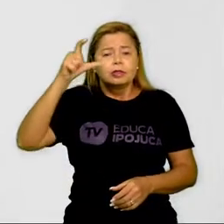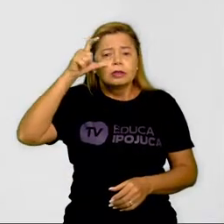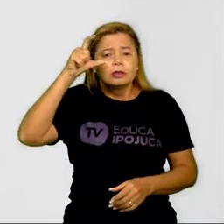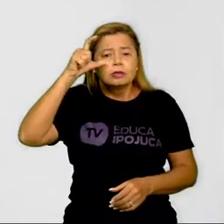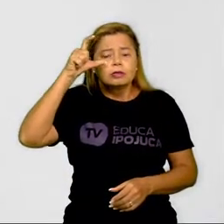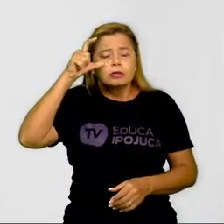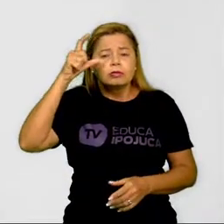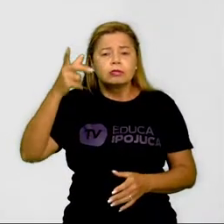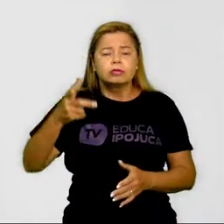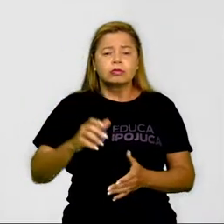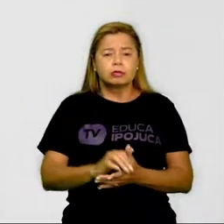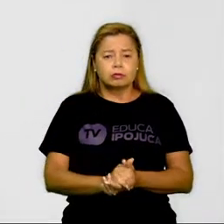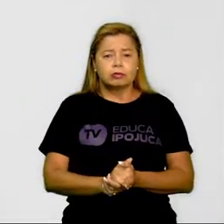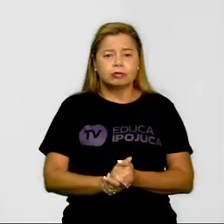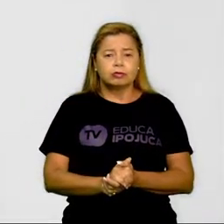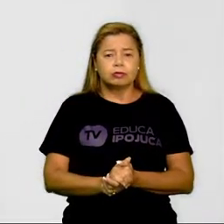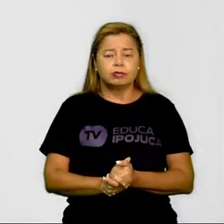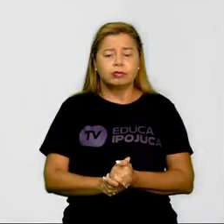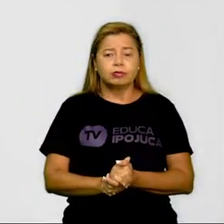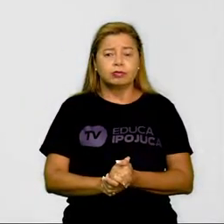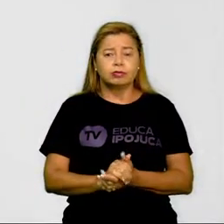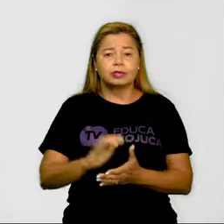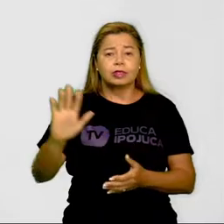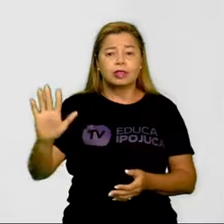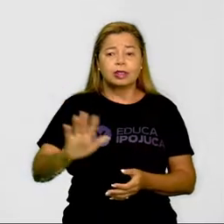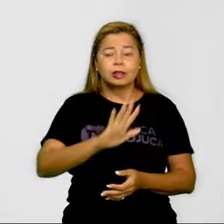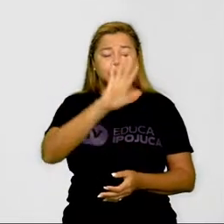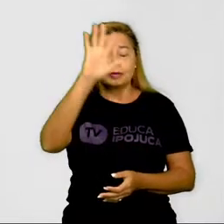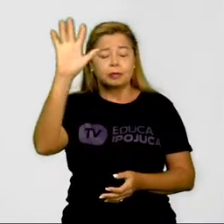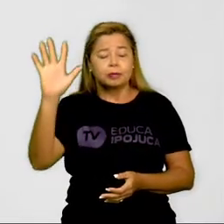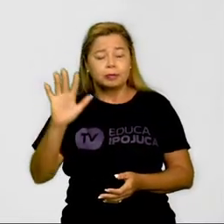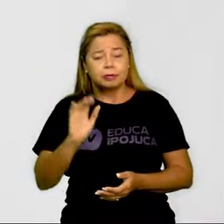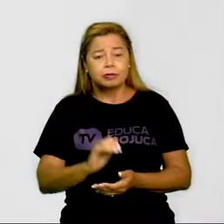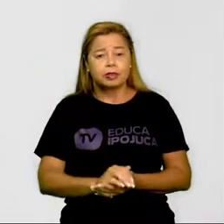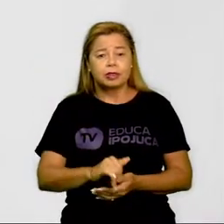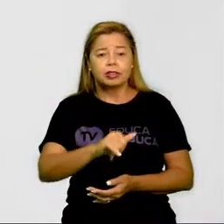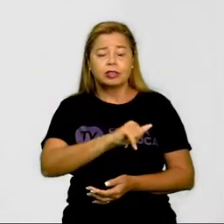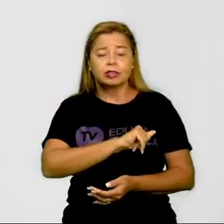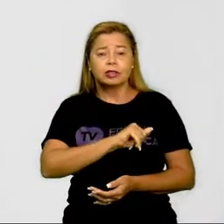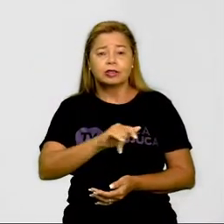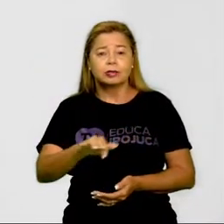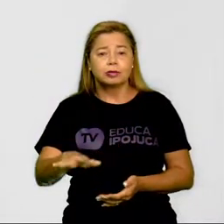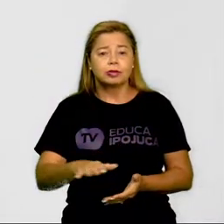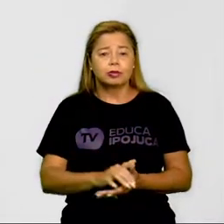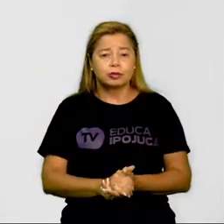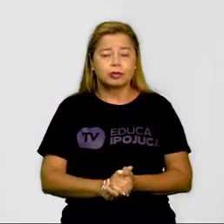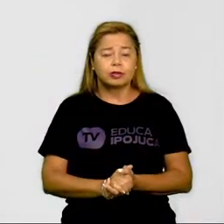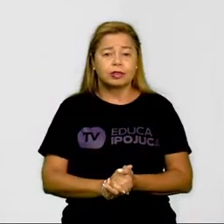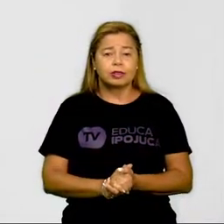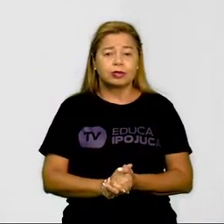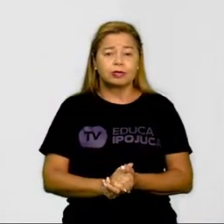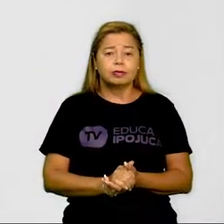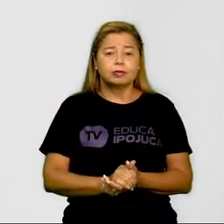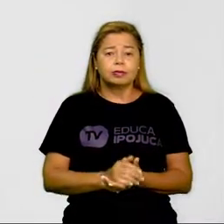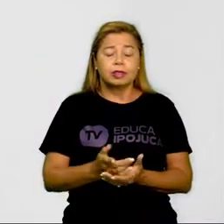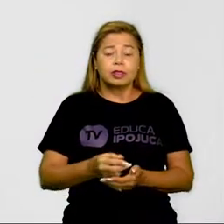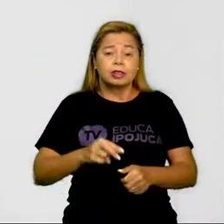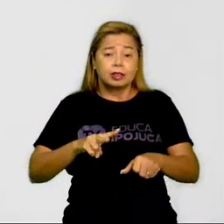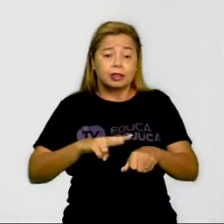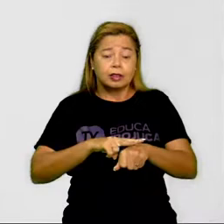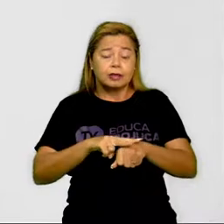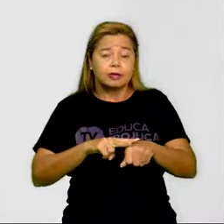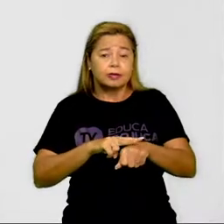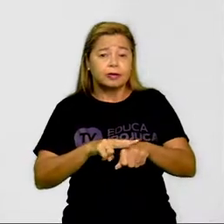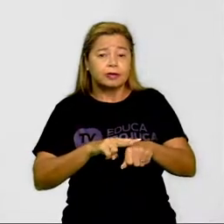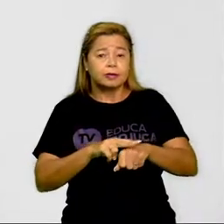imagem da questão da configuração do nosso município, que são as regiões com parte verde, que